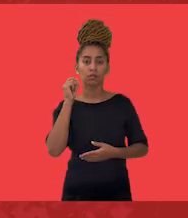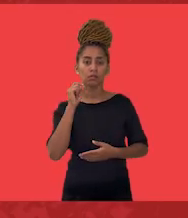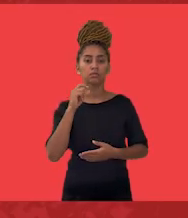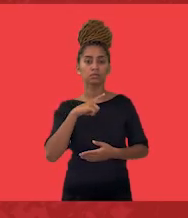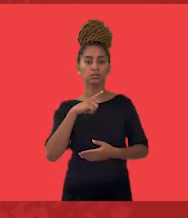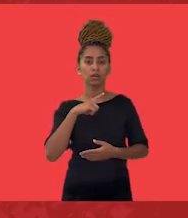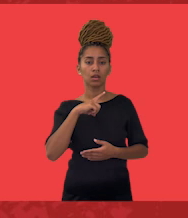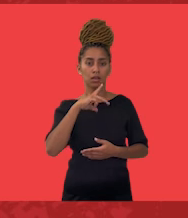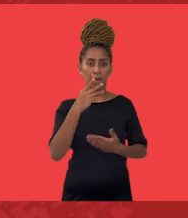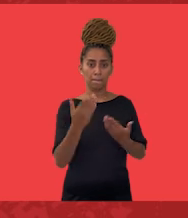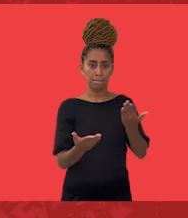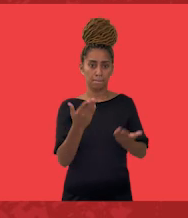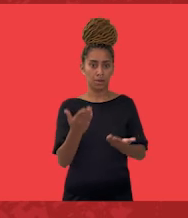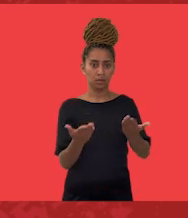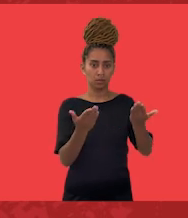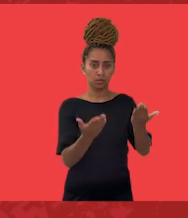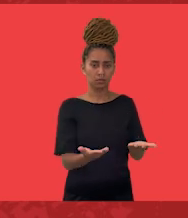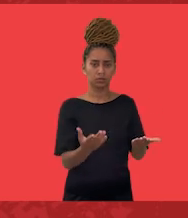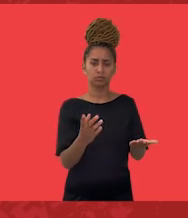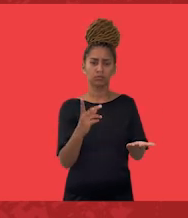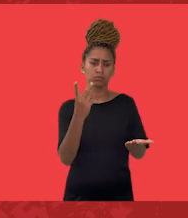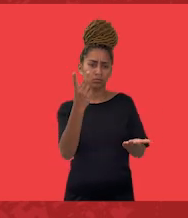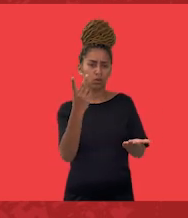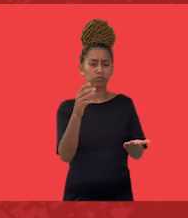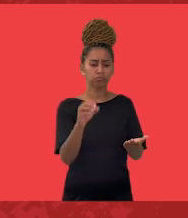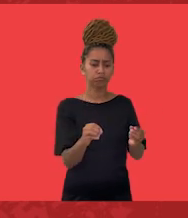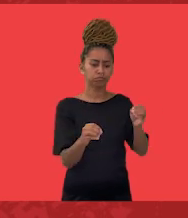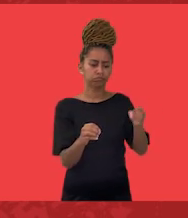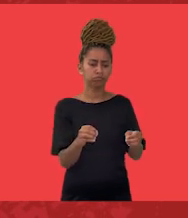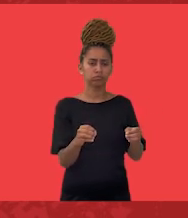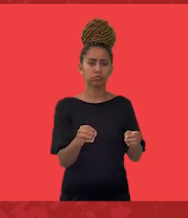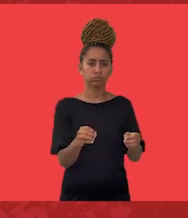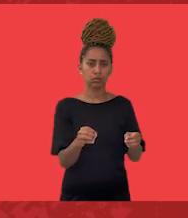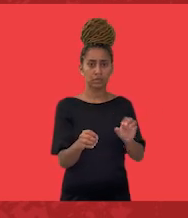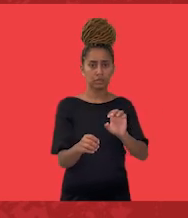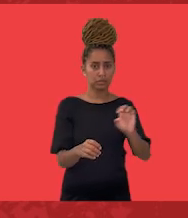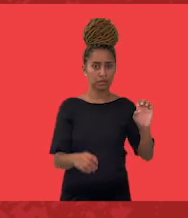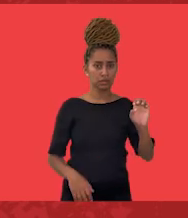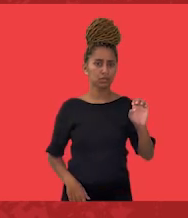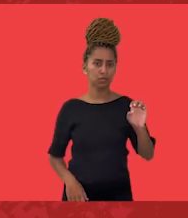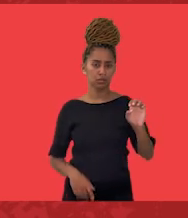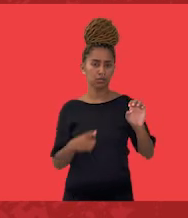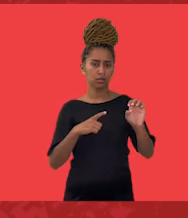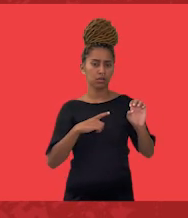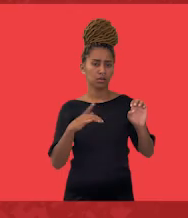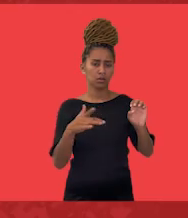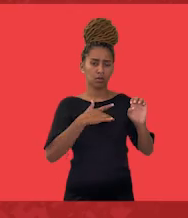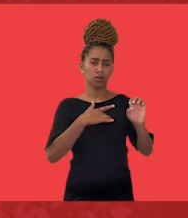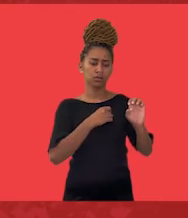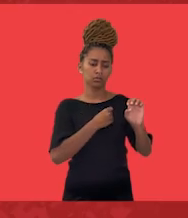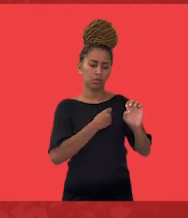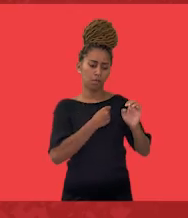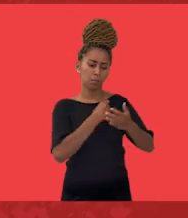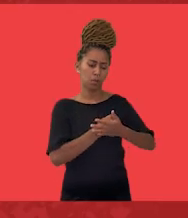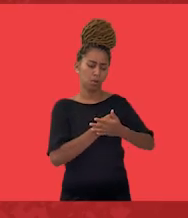Esse alguém vislumbrando um futuro à frente, imponentes castelos sob um céu